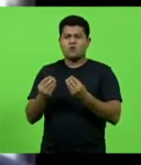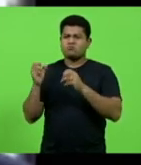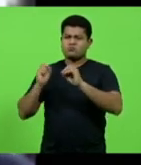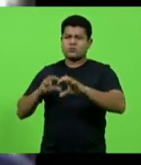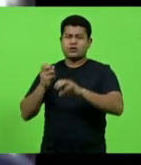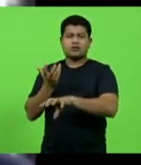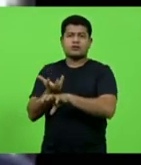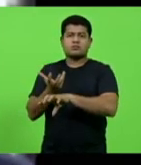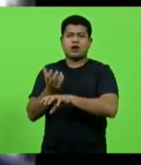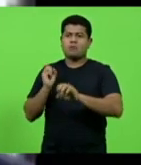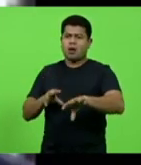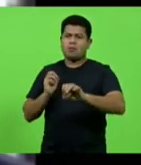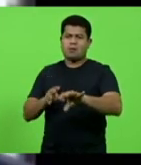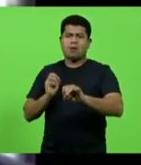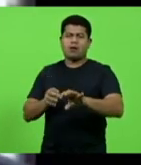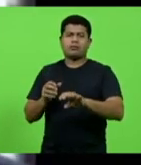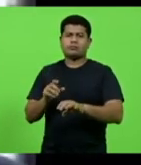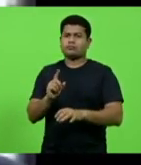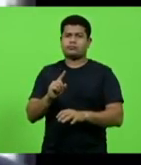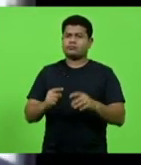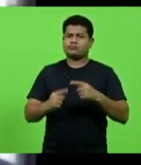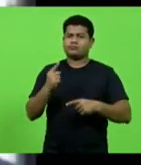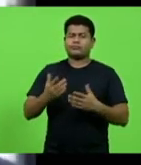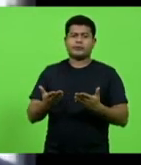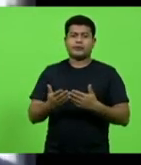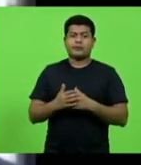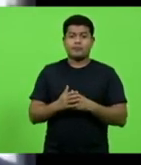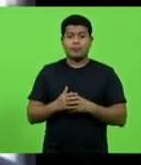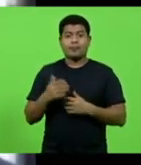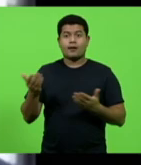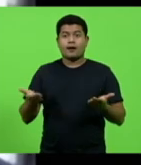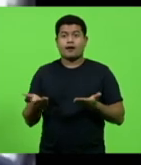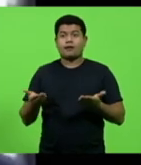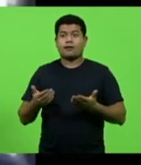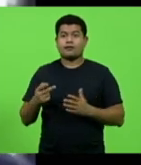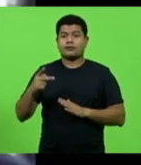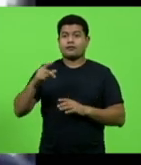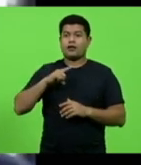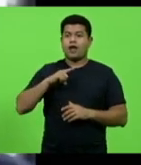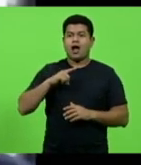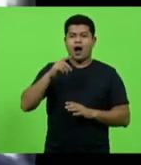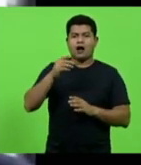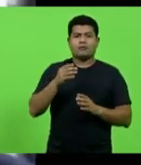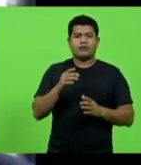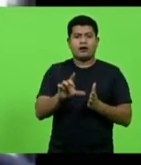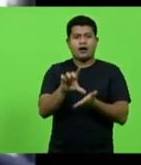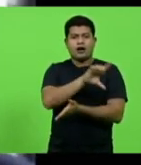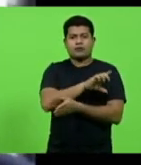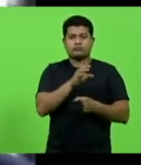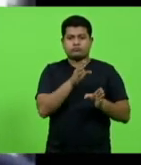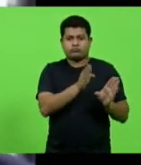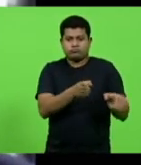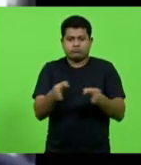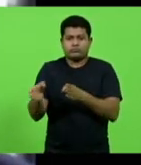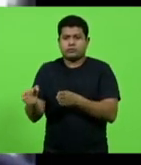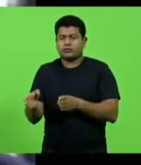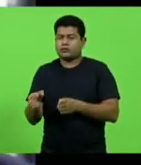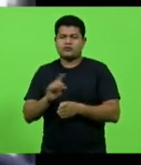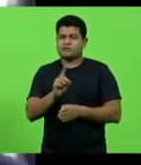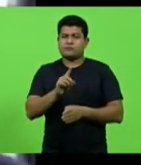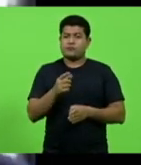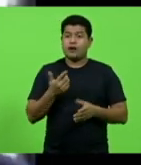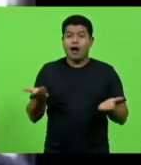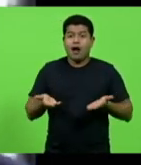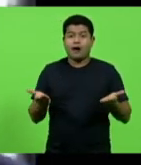estou nesse contexto, né? Não houve um planejamento, né? e de repente eu sou convidada para estar